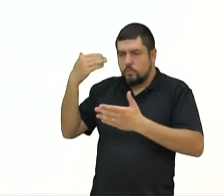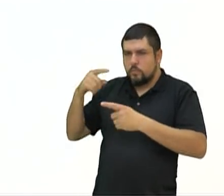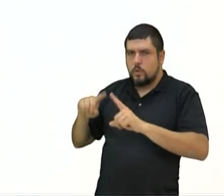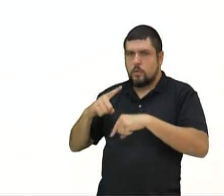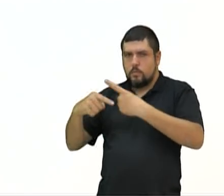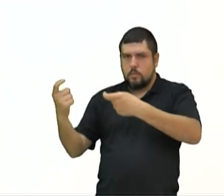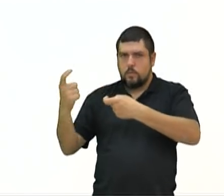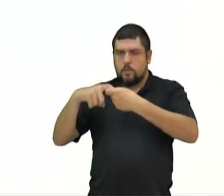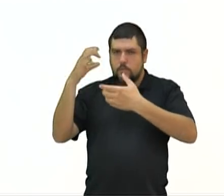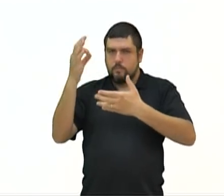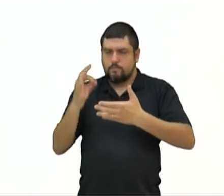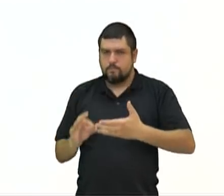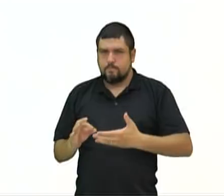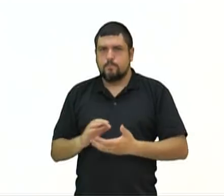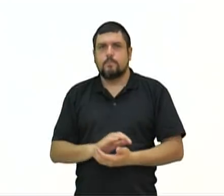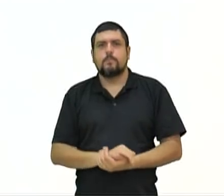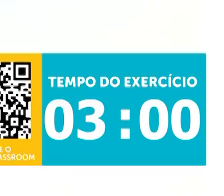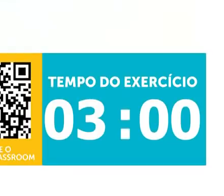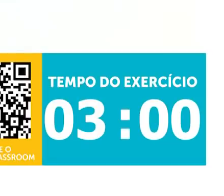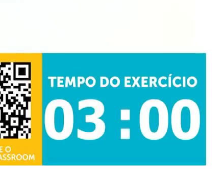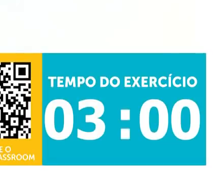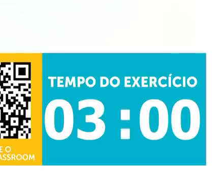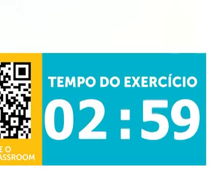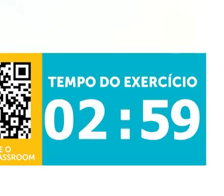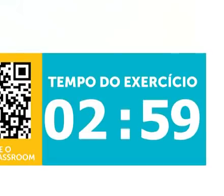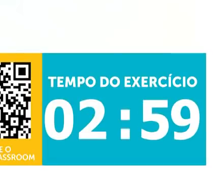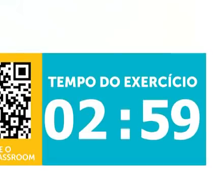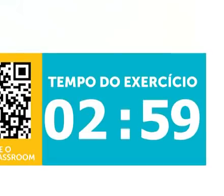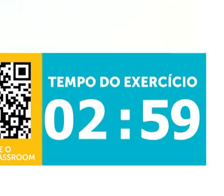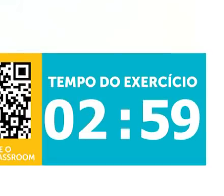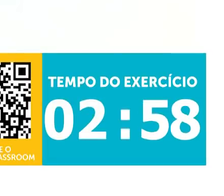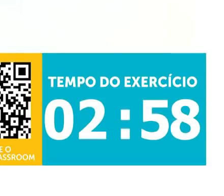pouco eu volto para ver se você acertou o exercício.